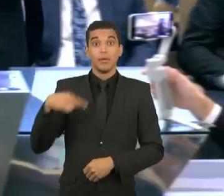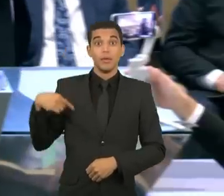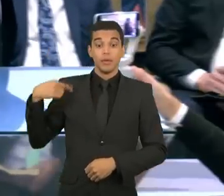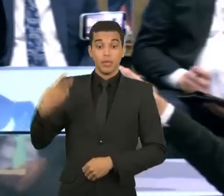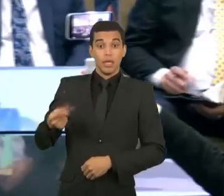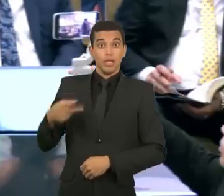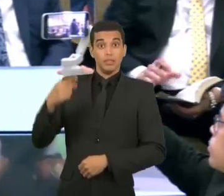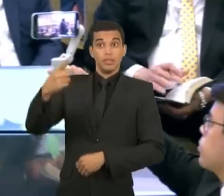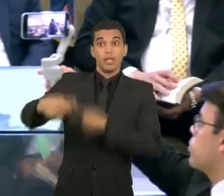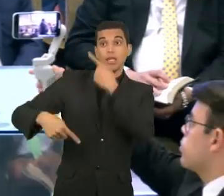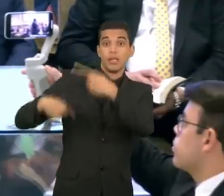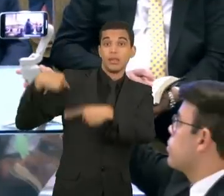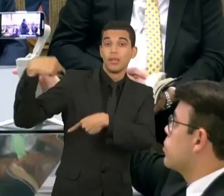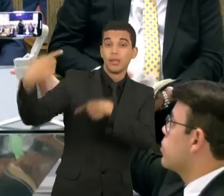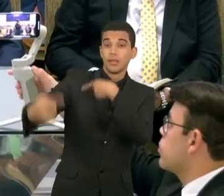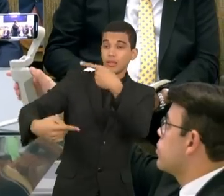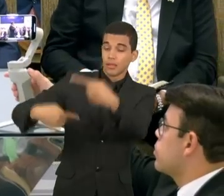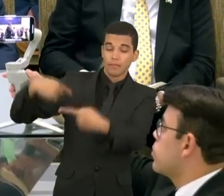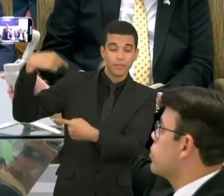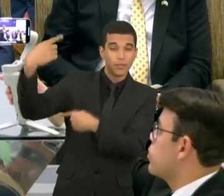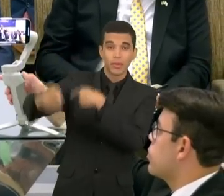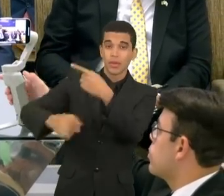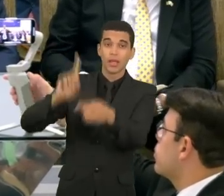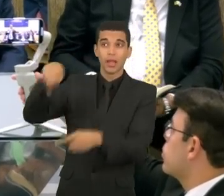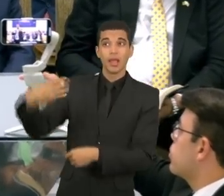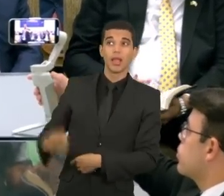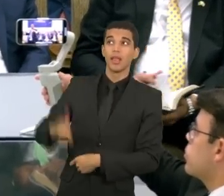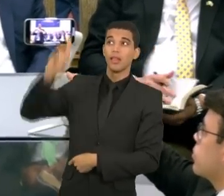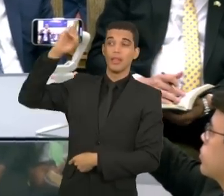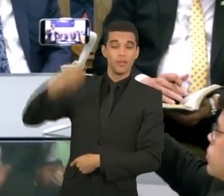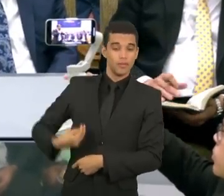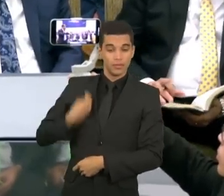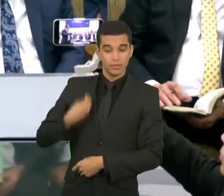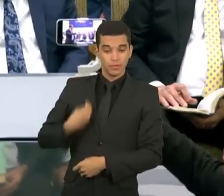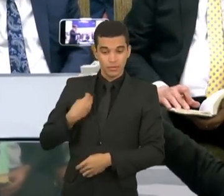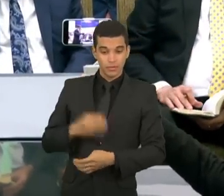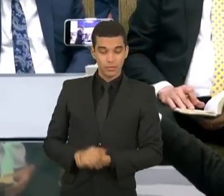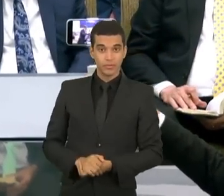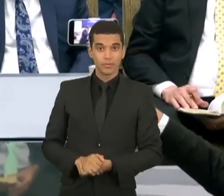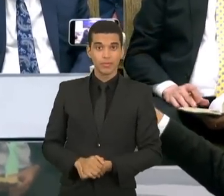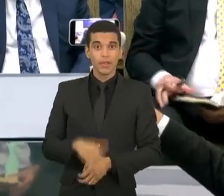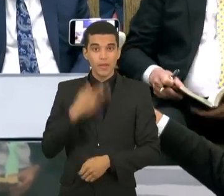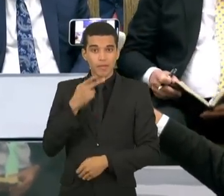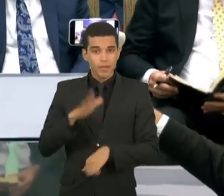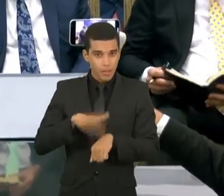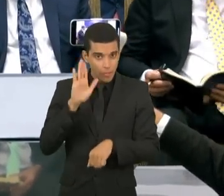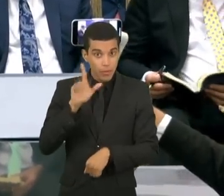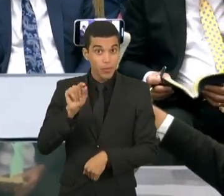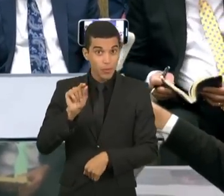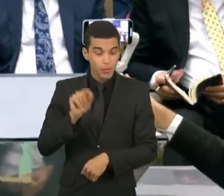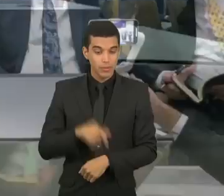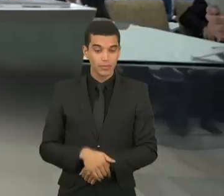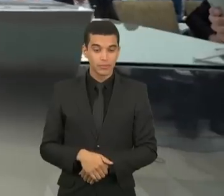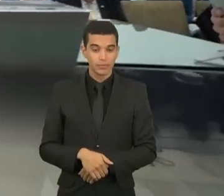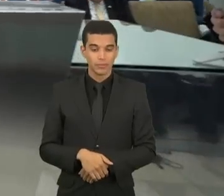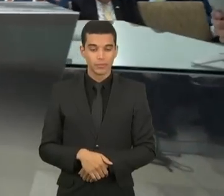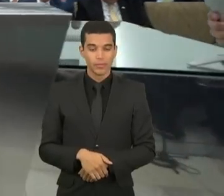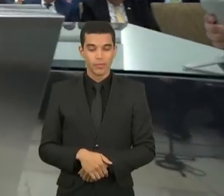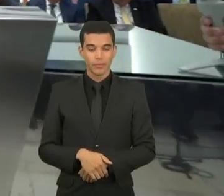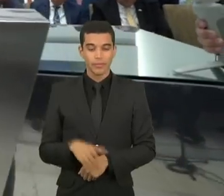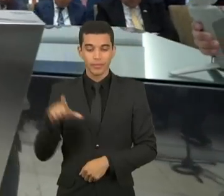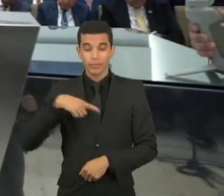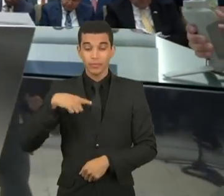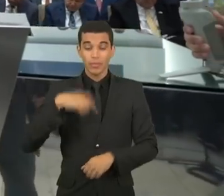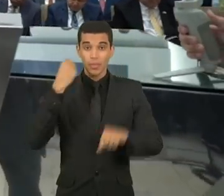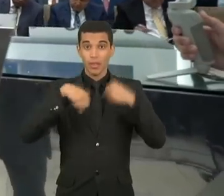Foi bom corrigir. É... Deus, aí ele faz o quê? Ele fala mais, como é que ele fala? Ele fala aí, no Salmo